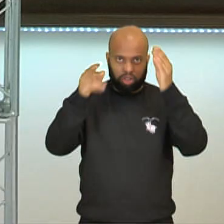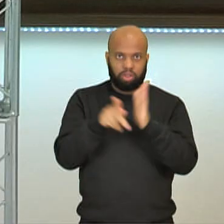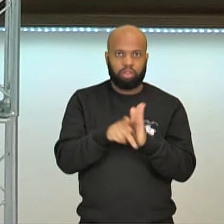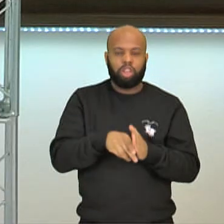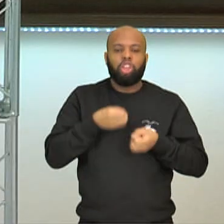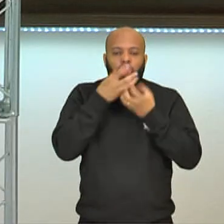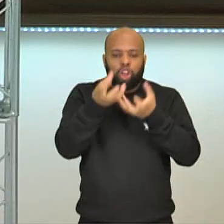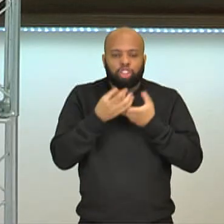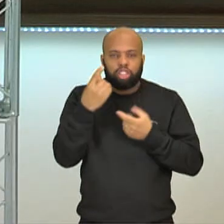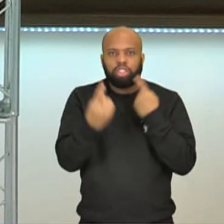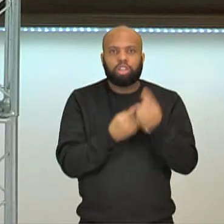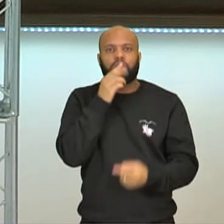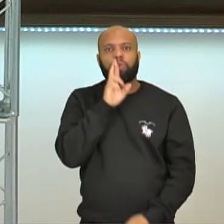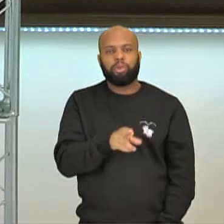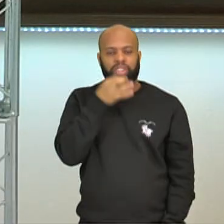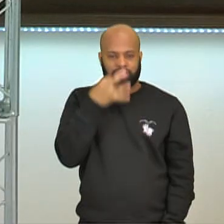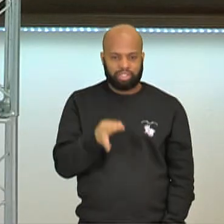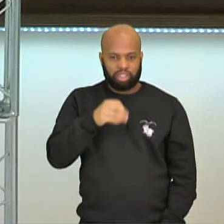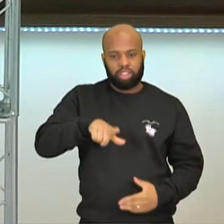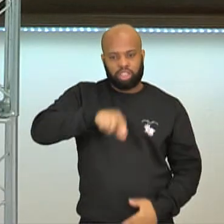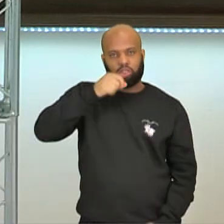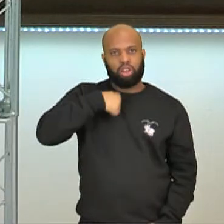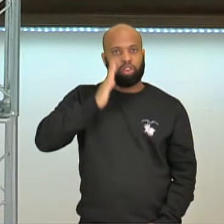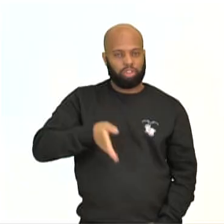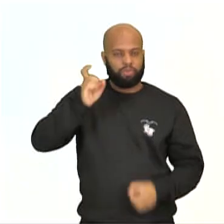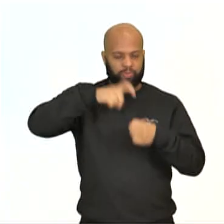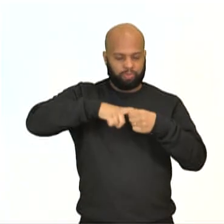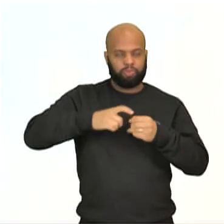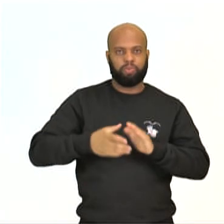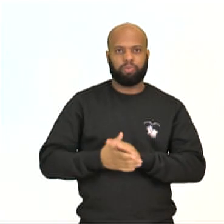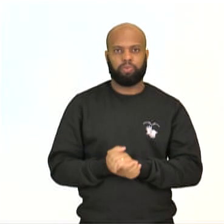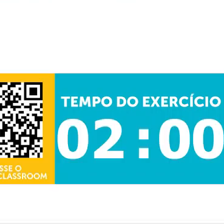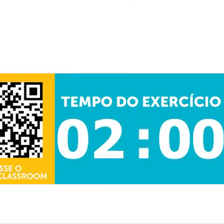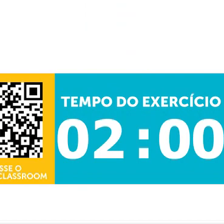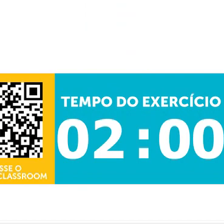notícia. Qual dessas é a correta? Assinale e eu já retorno.